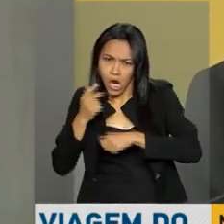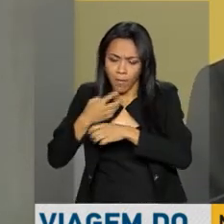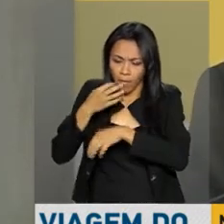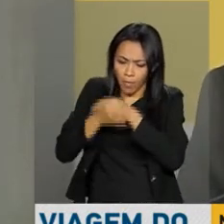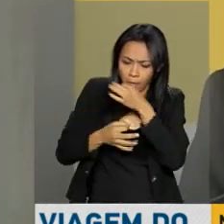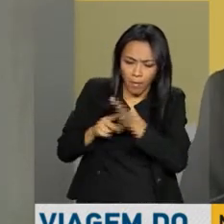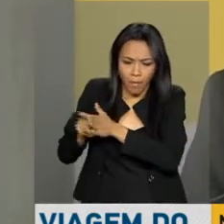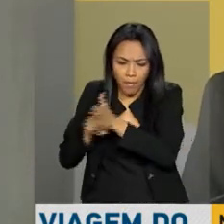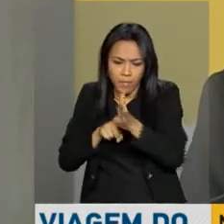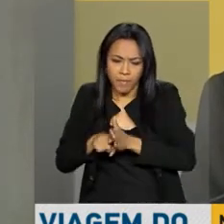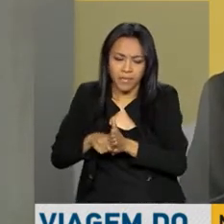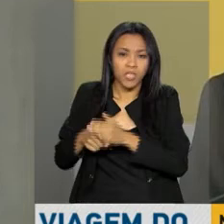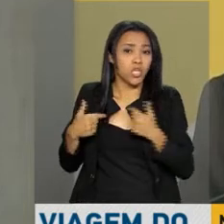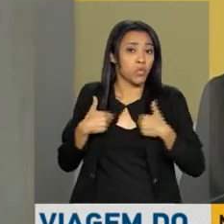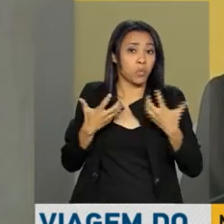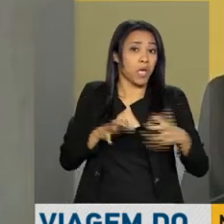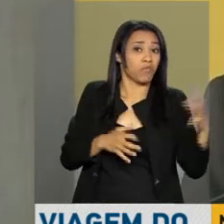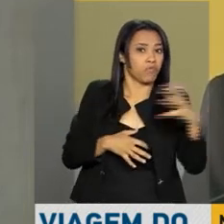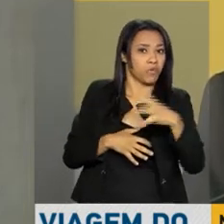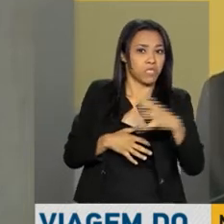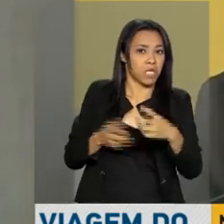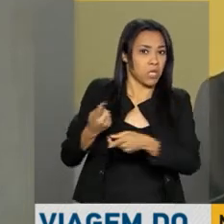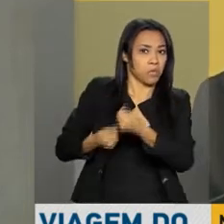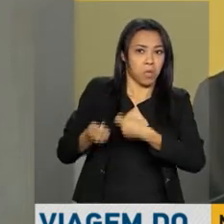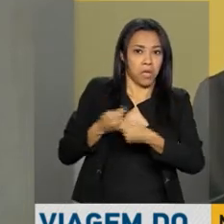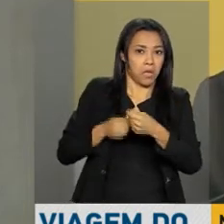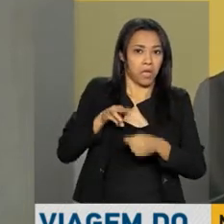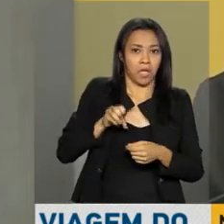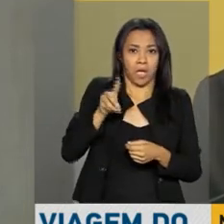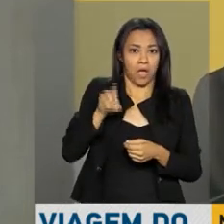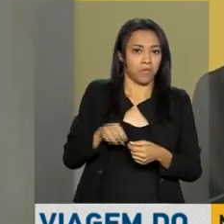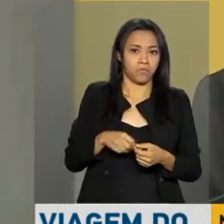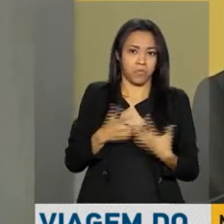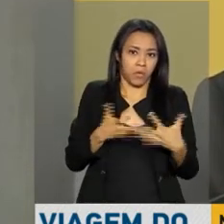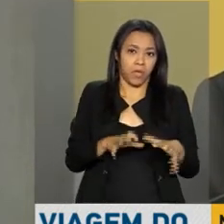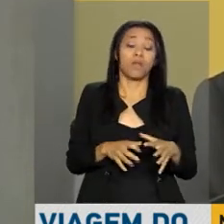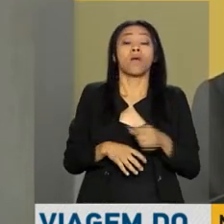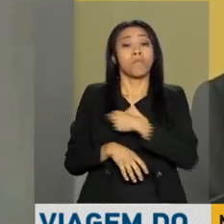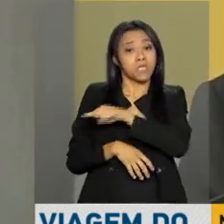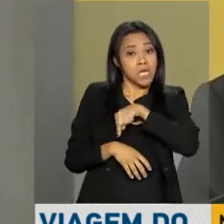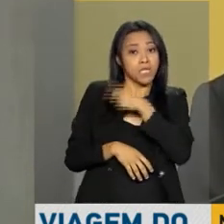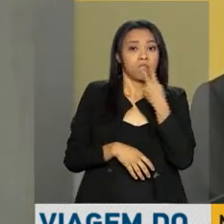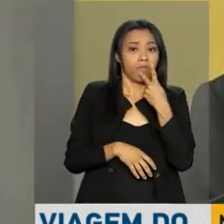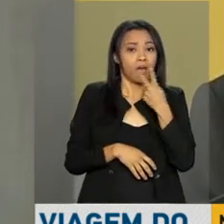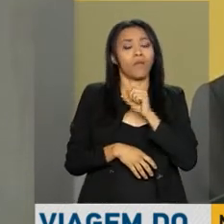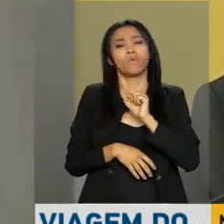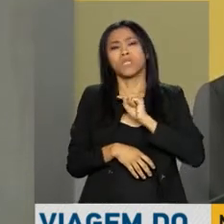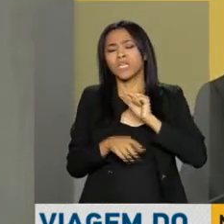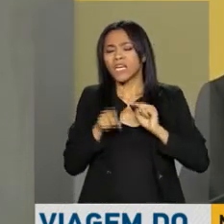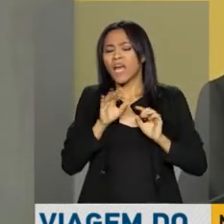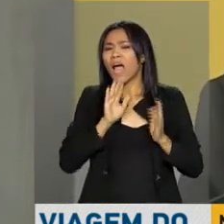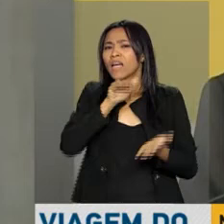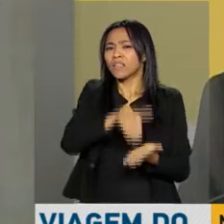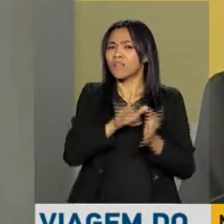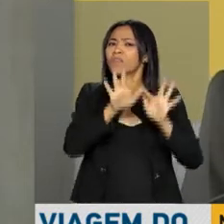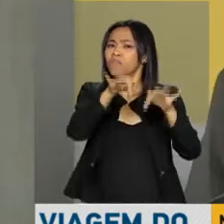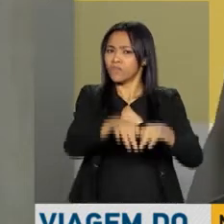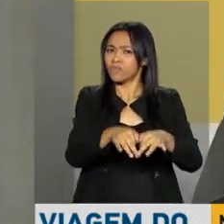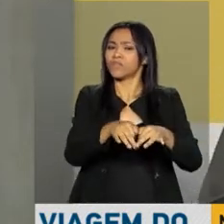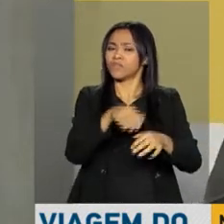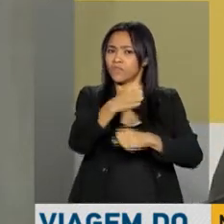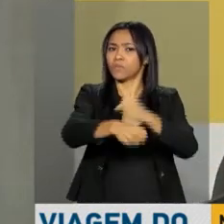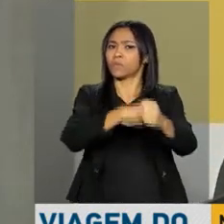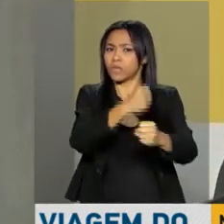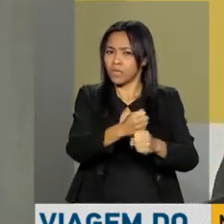no mercado financeiro no banco central mas os analistas dizem que tudo isso indica que até o final do ano é muito